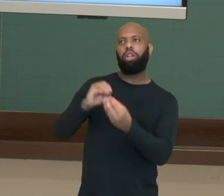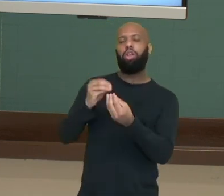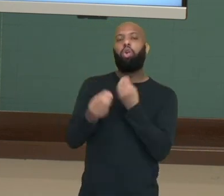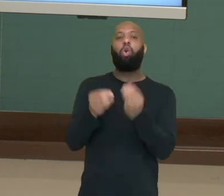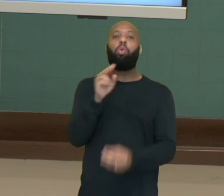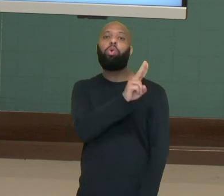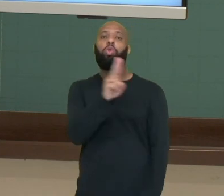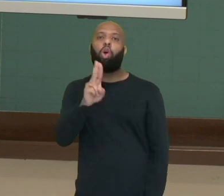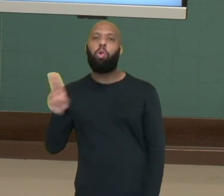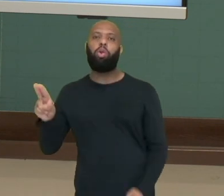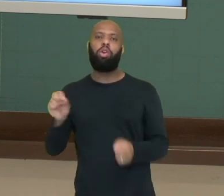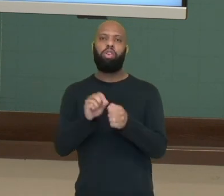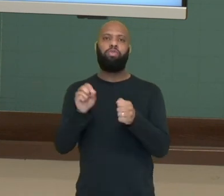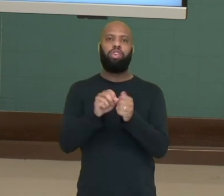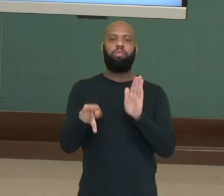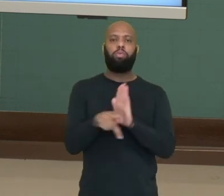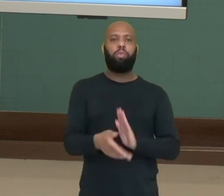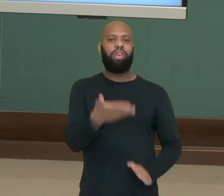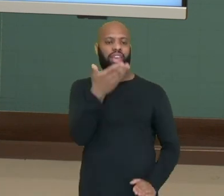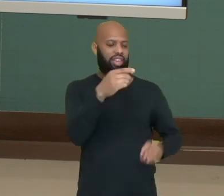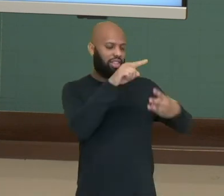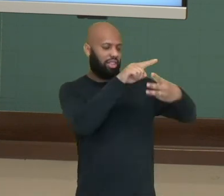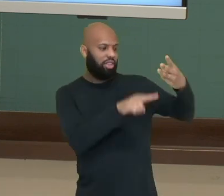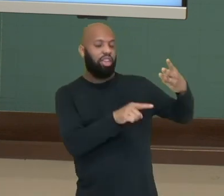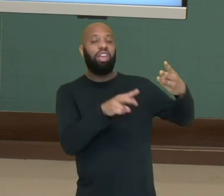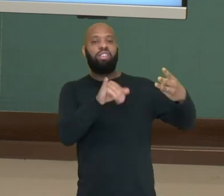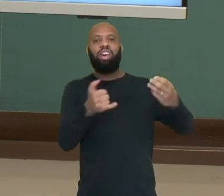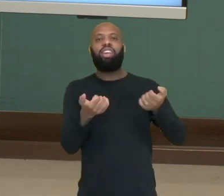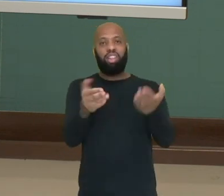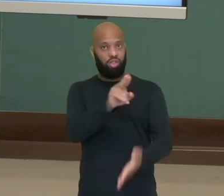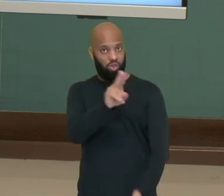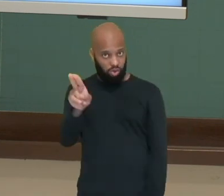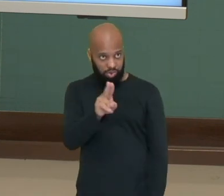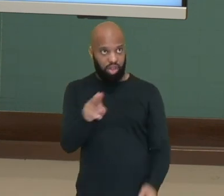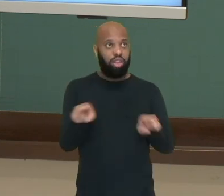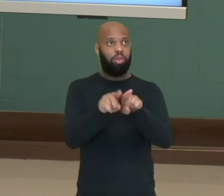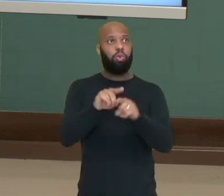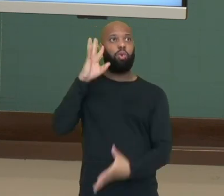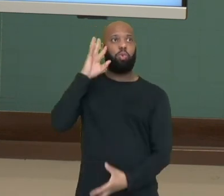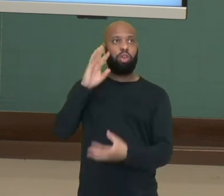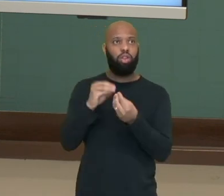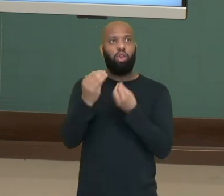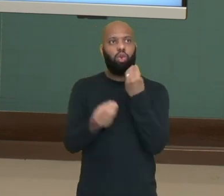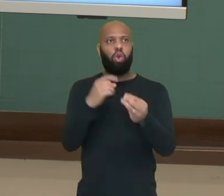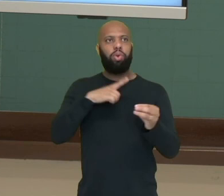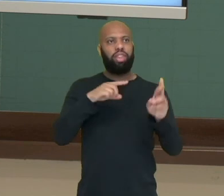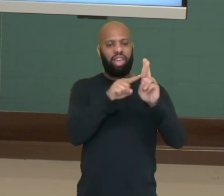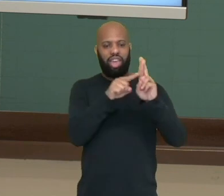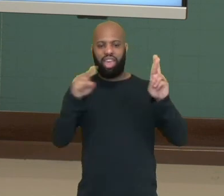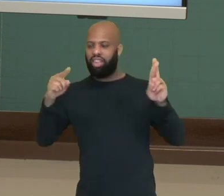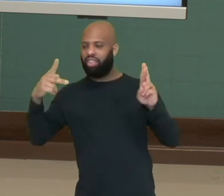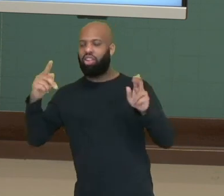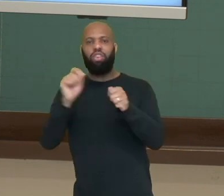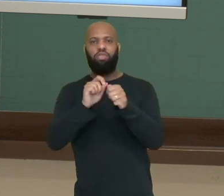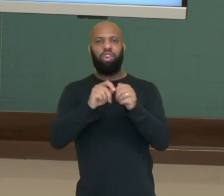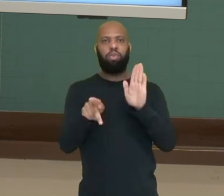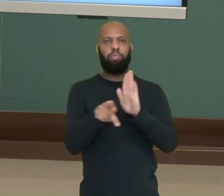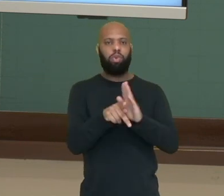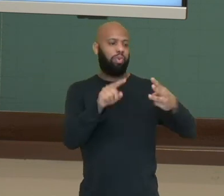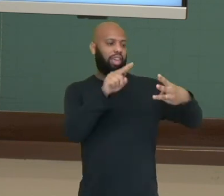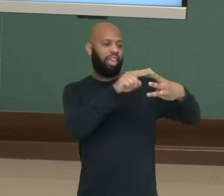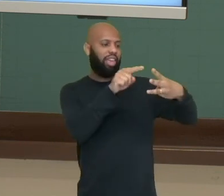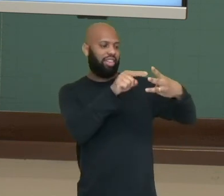dos compostos pertencentes a essas classes são nomeados. Entendemos como as reações realizadas por óxidos